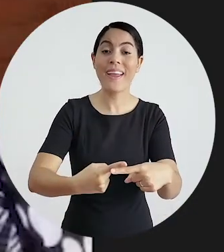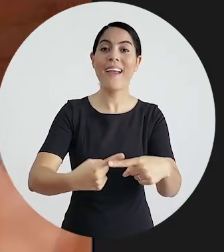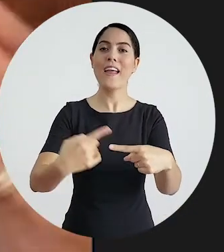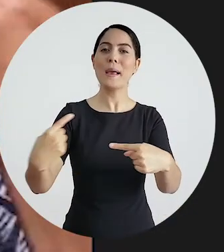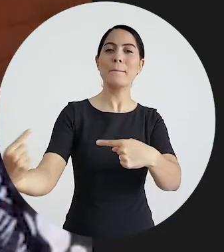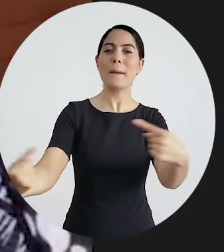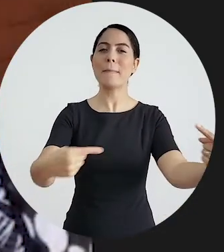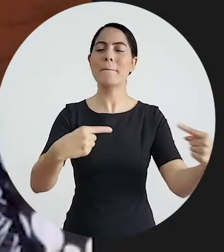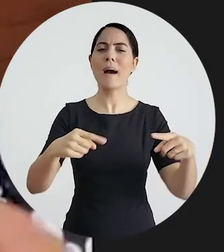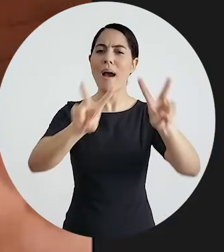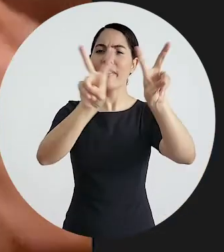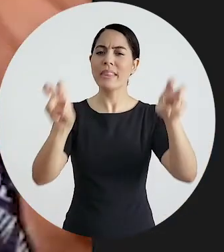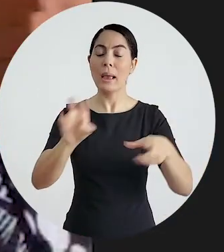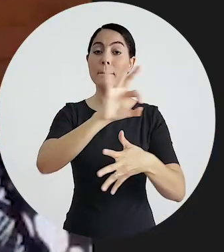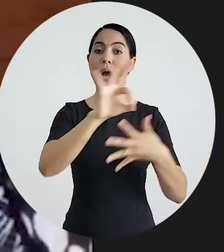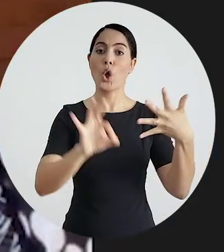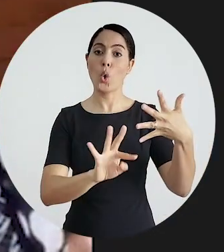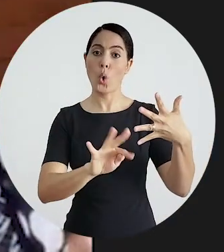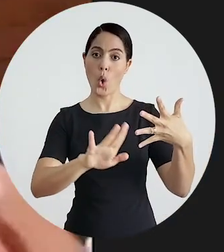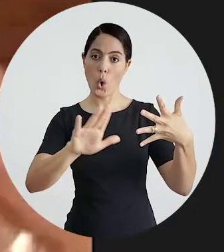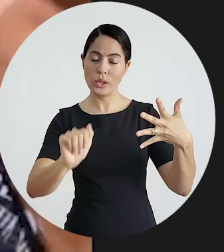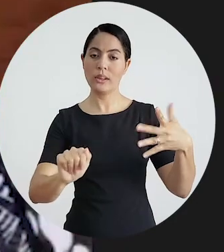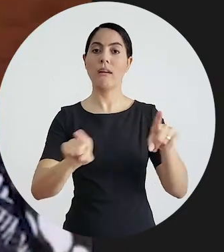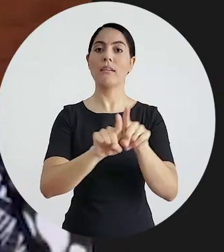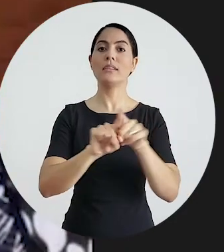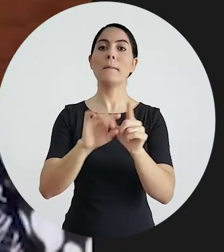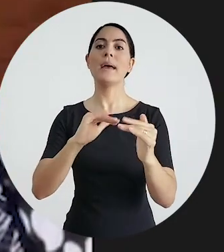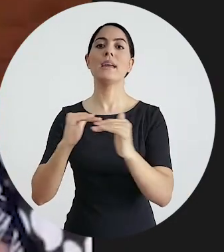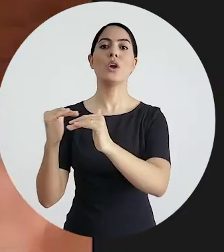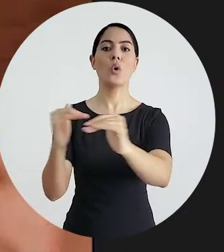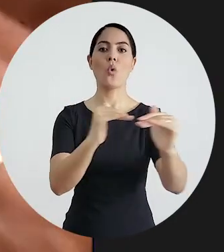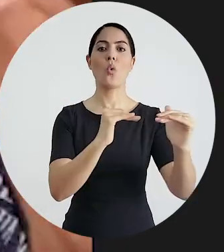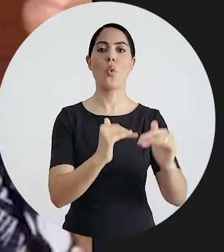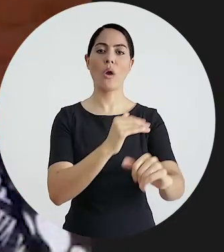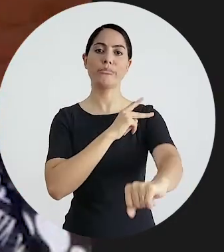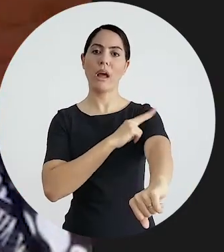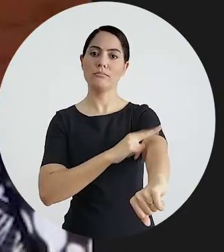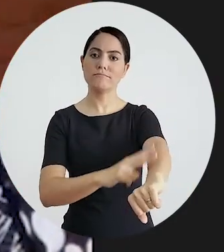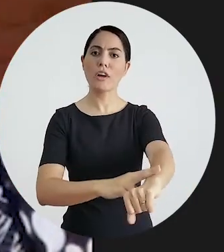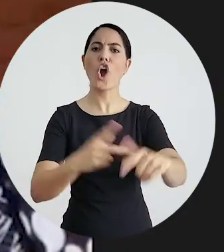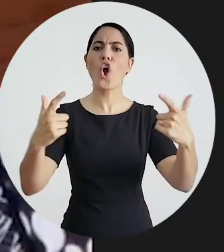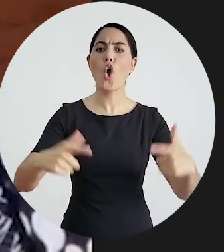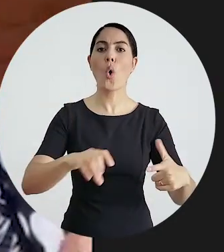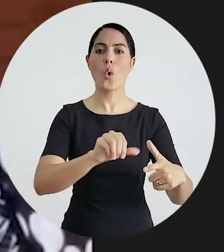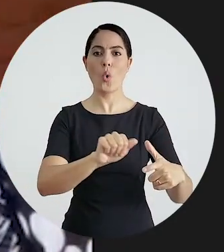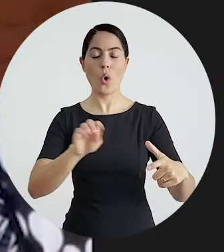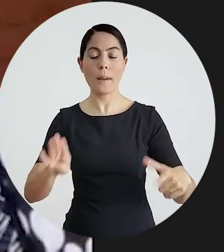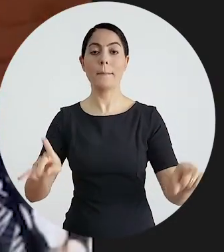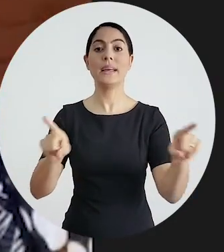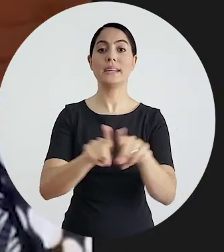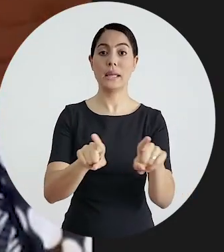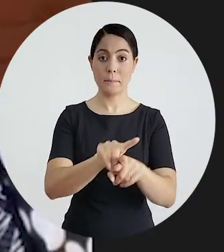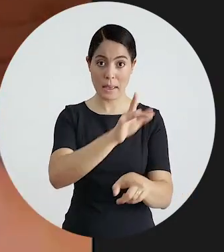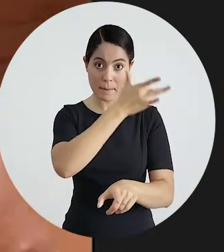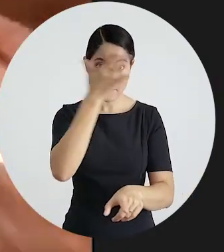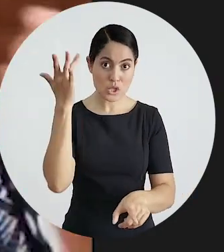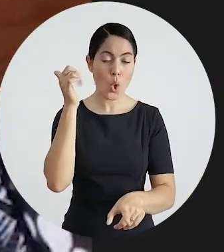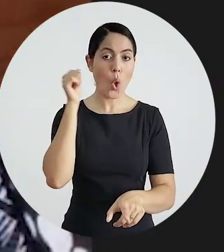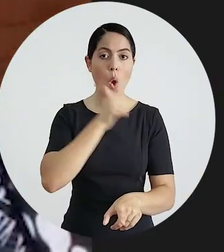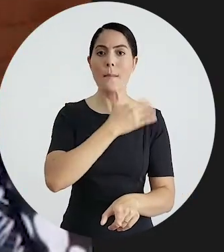né, significa a discussão das cotas, da equidade racial no seio da OAB, uma